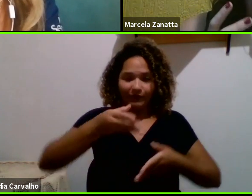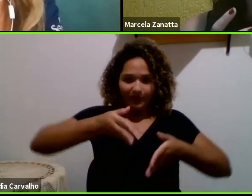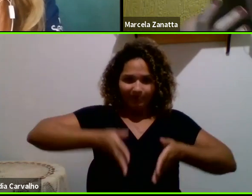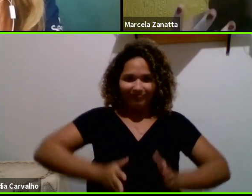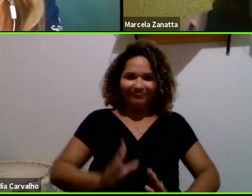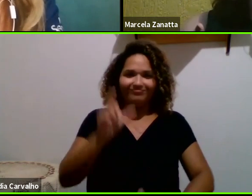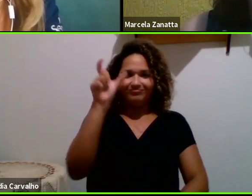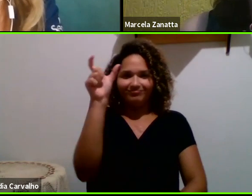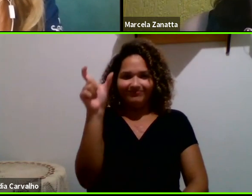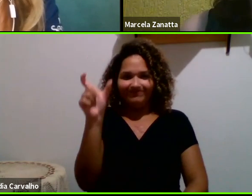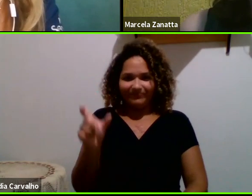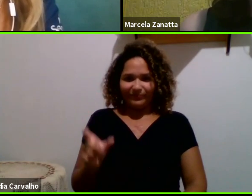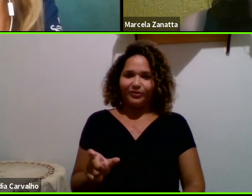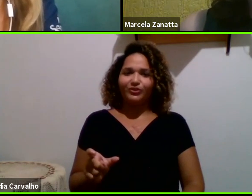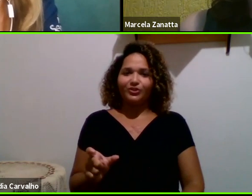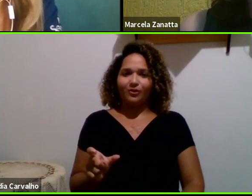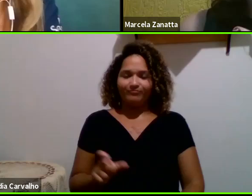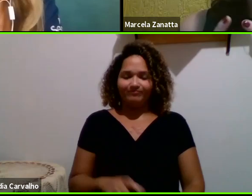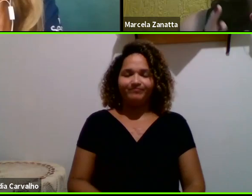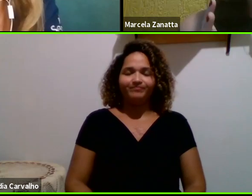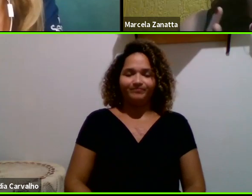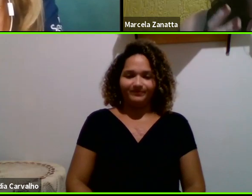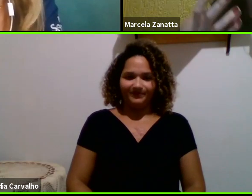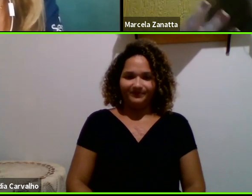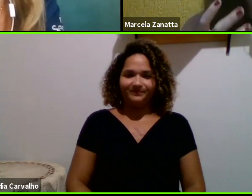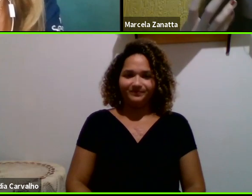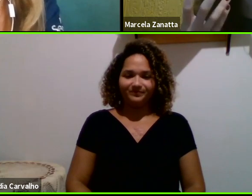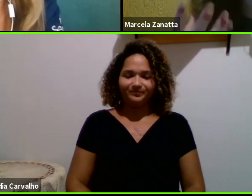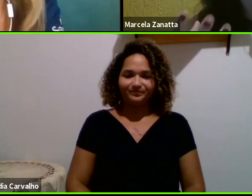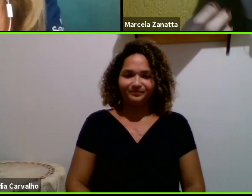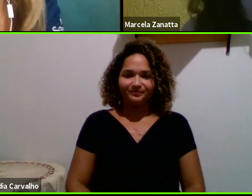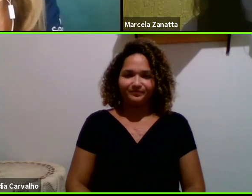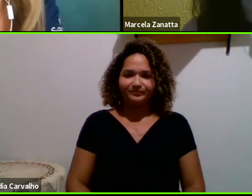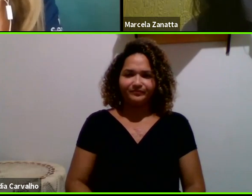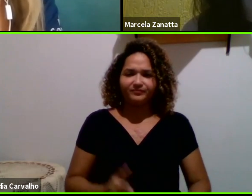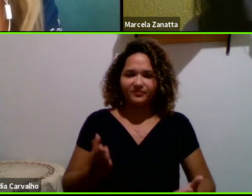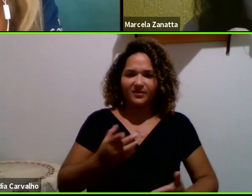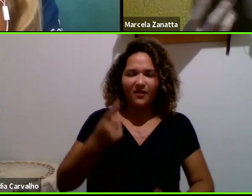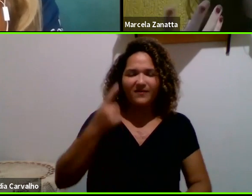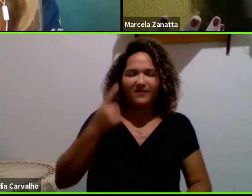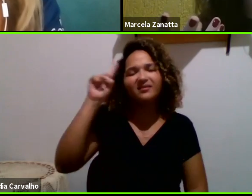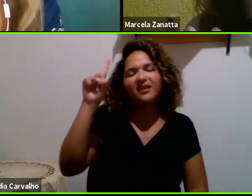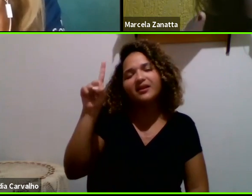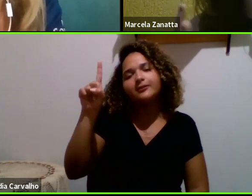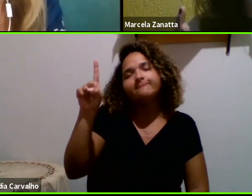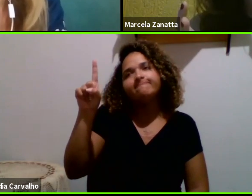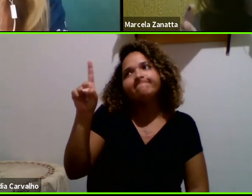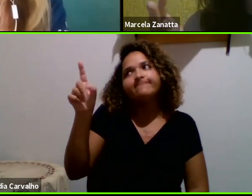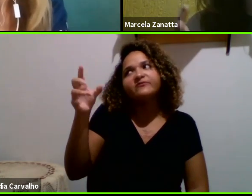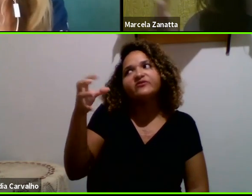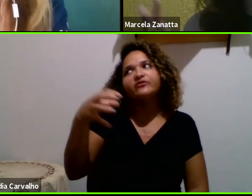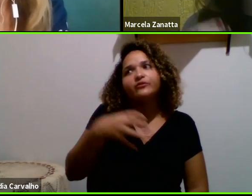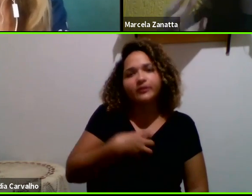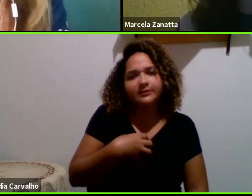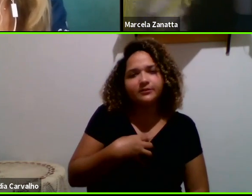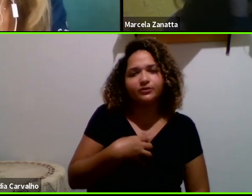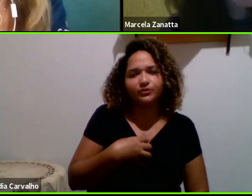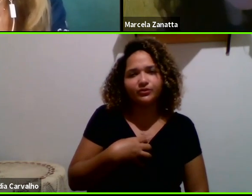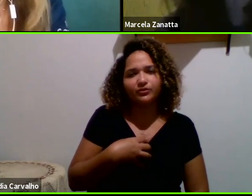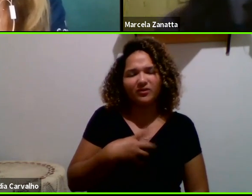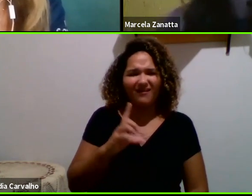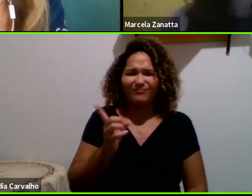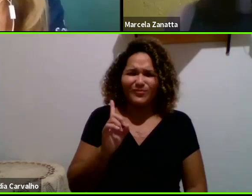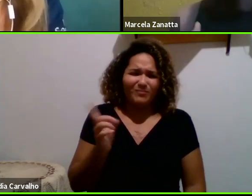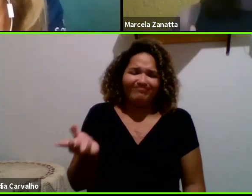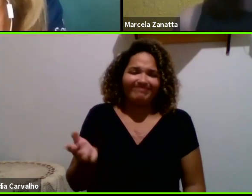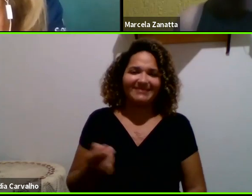falar, aprofundar um pouco mais e que essa ideia faça sentido para a gente, de que, na verdade, gente, isso não deveria ser uma